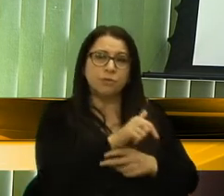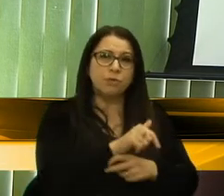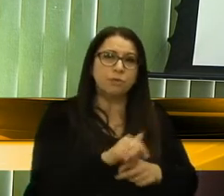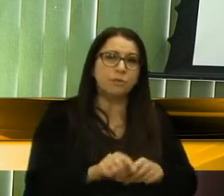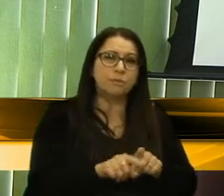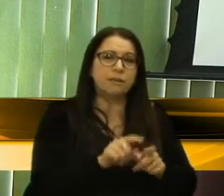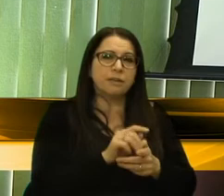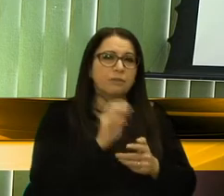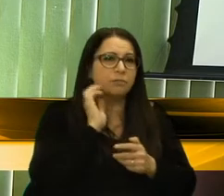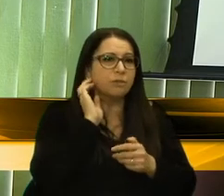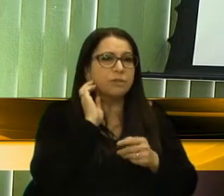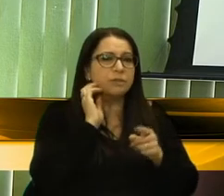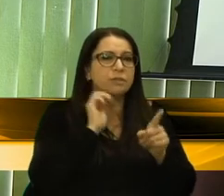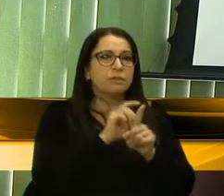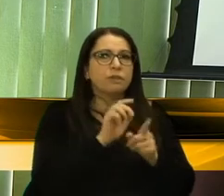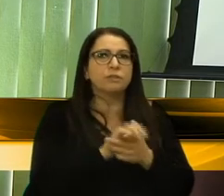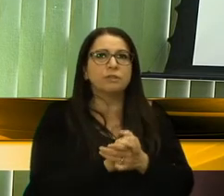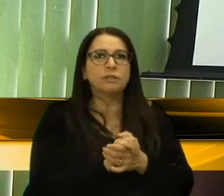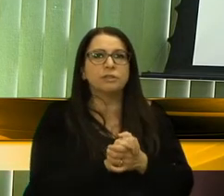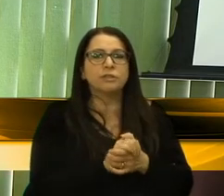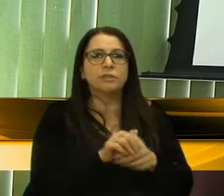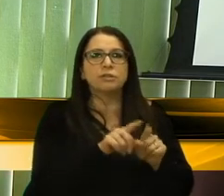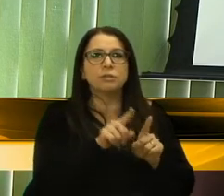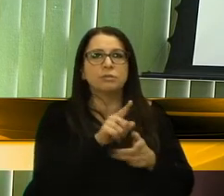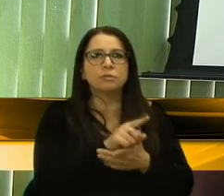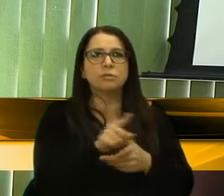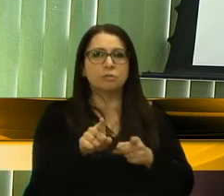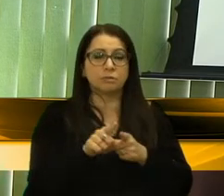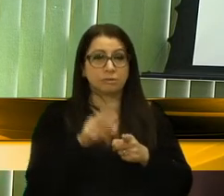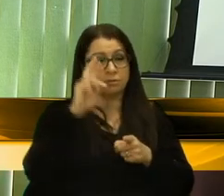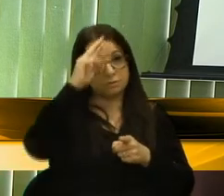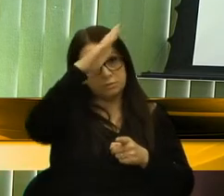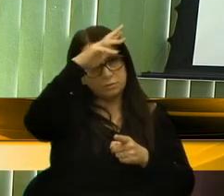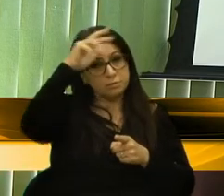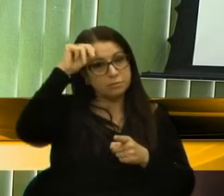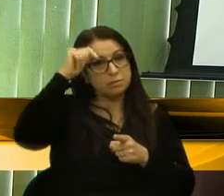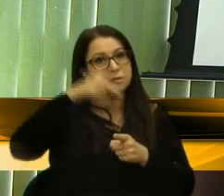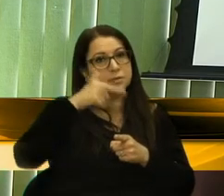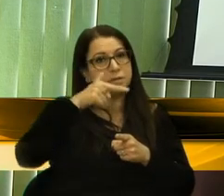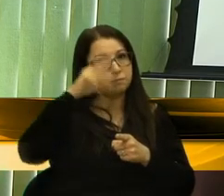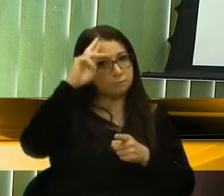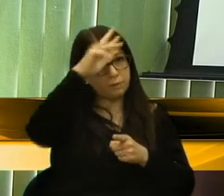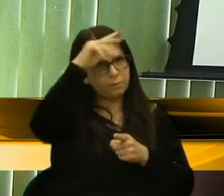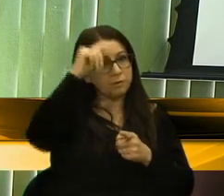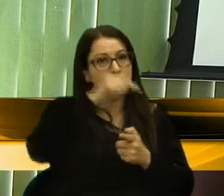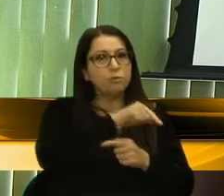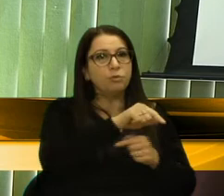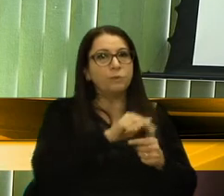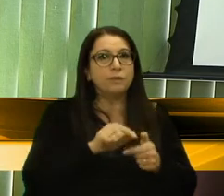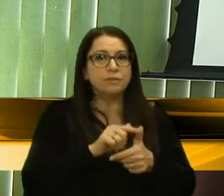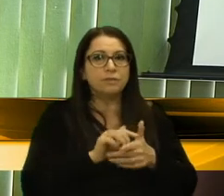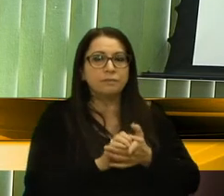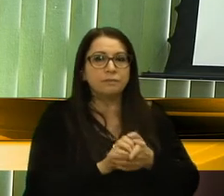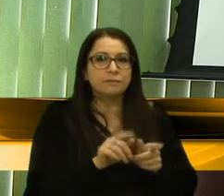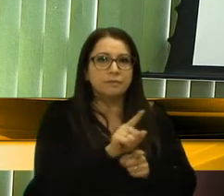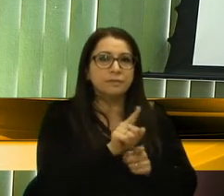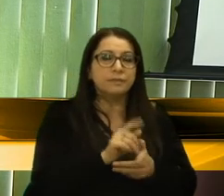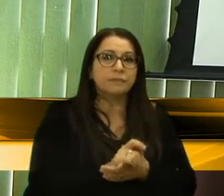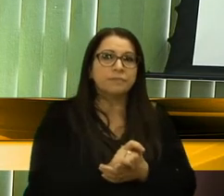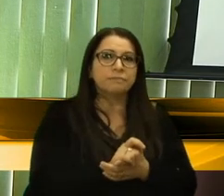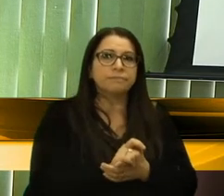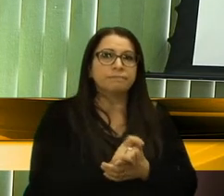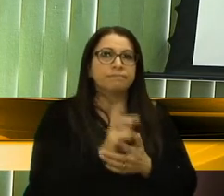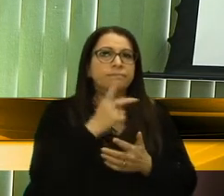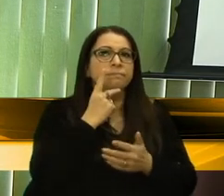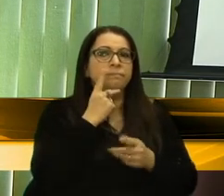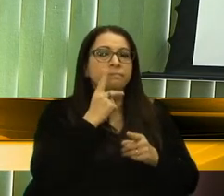E que nós temos um exemplo de prefeito, enfim, vice-prefeito, que tão prontamente tem